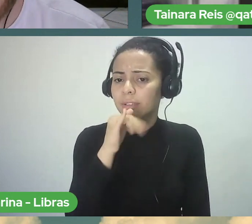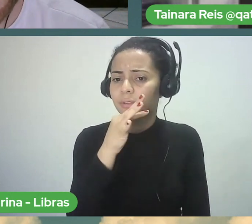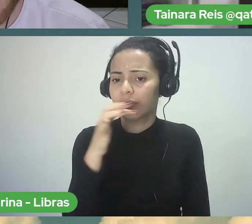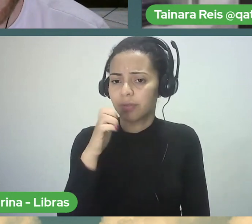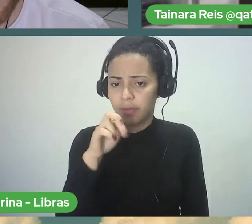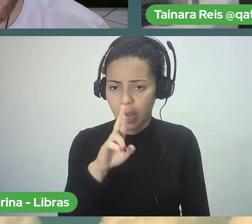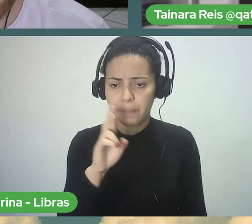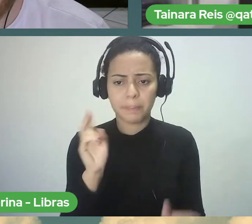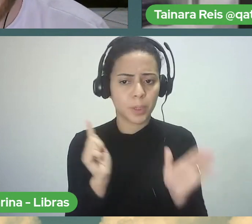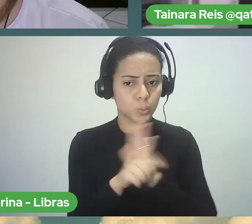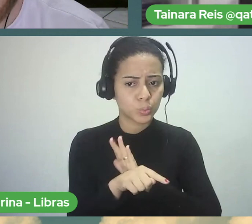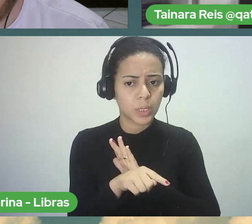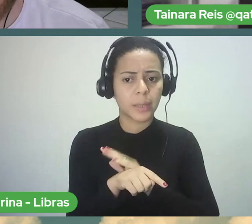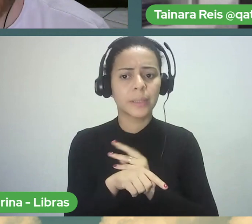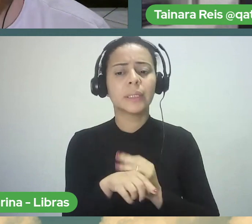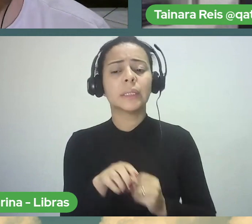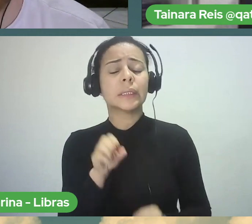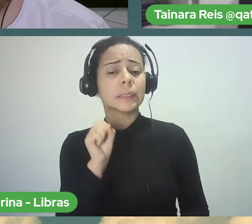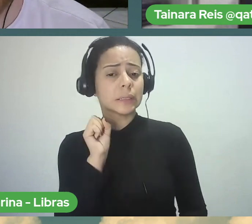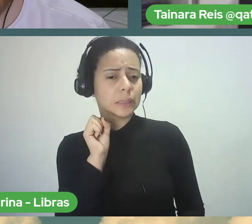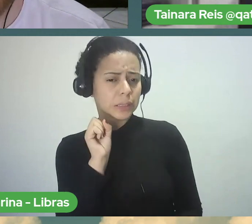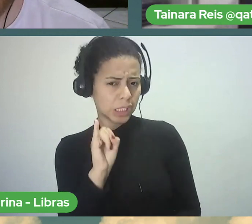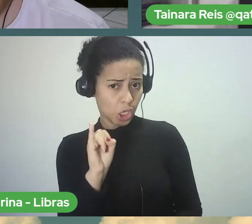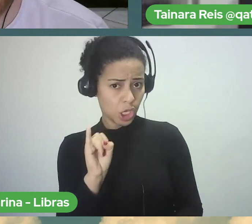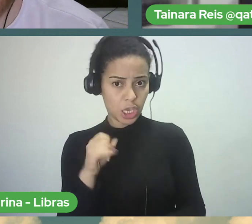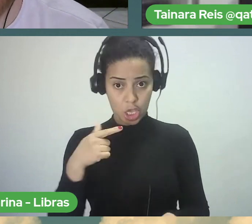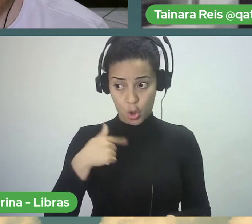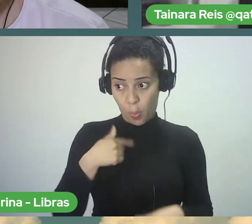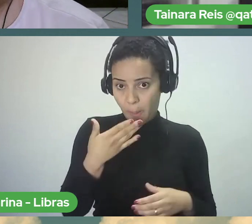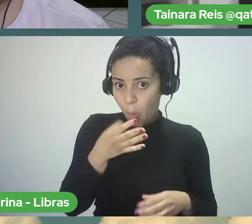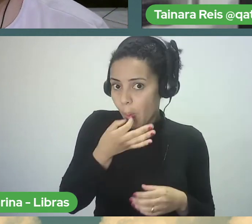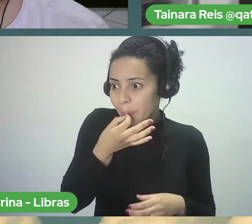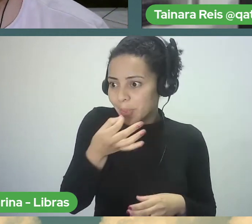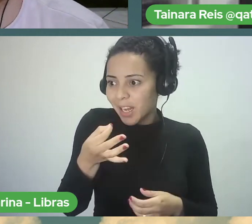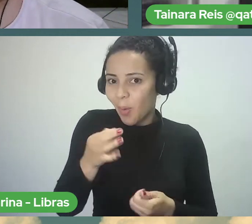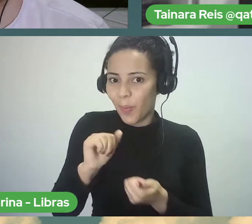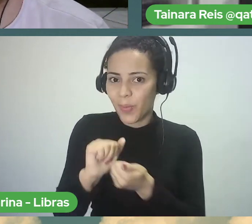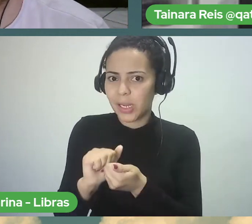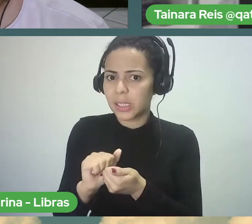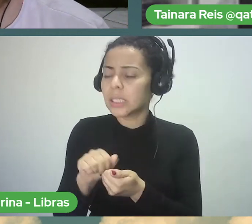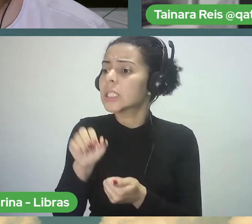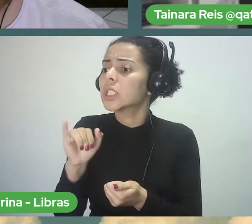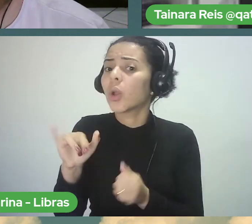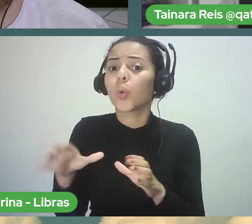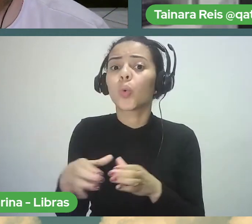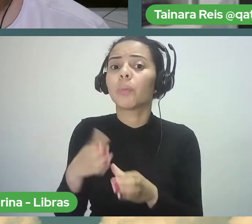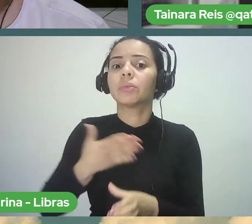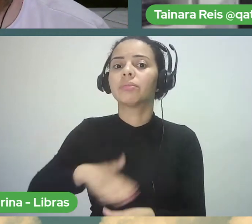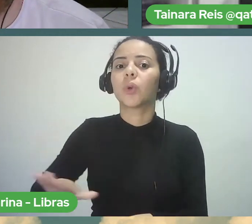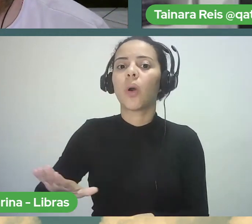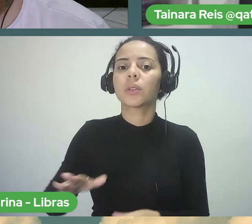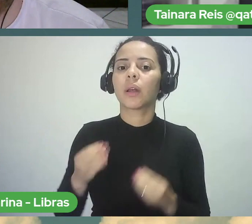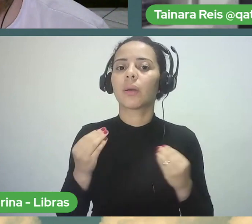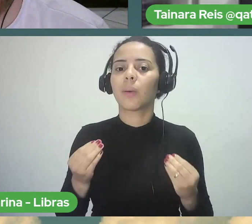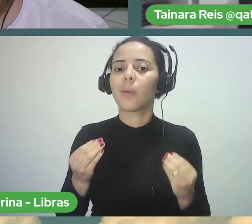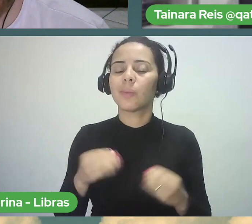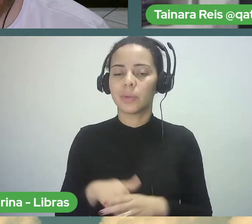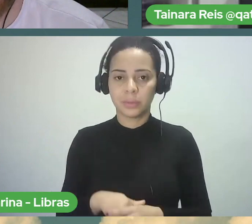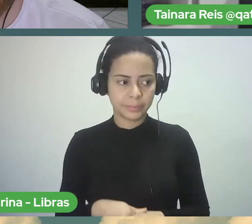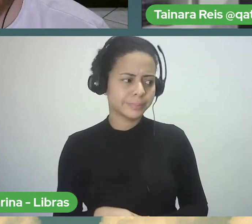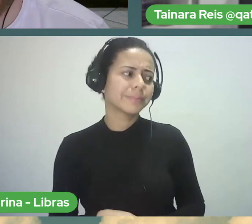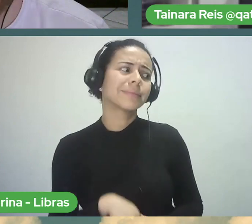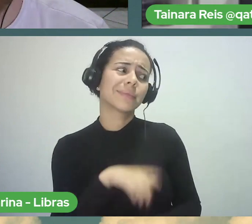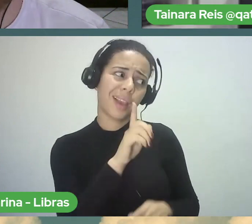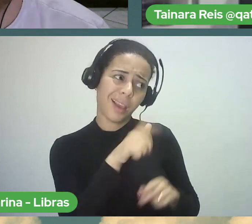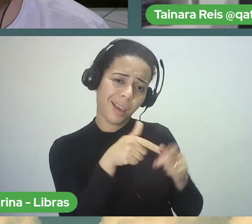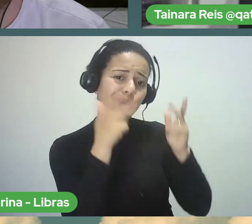que trazemos de qualidade, alguma dica de como lidar? Isso é muito comum. É